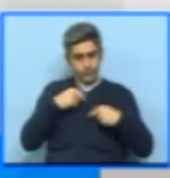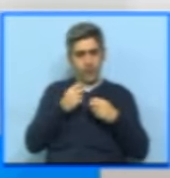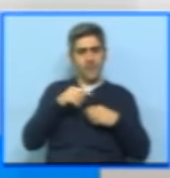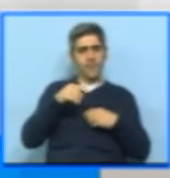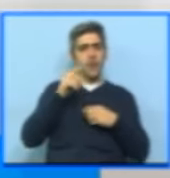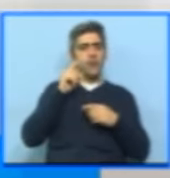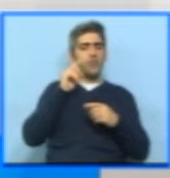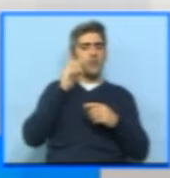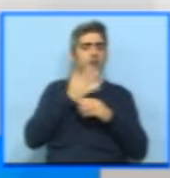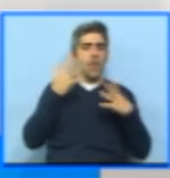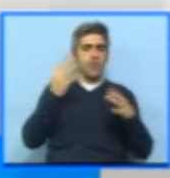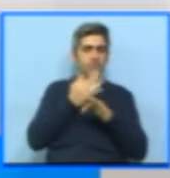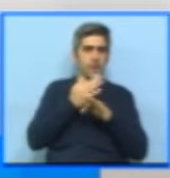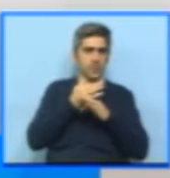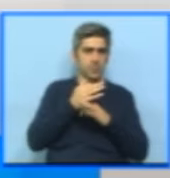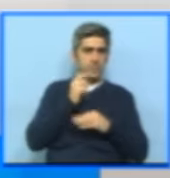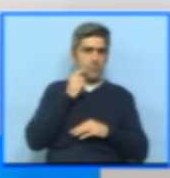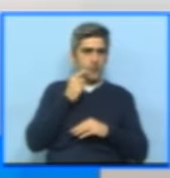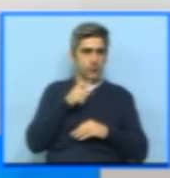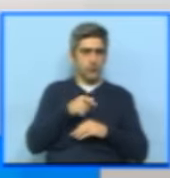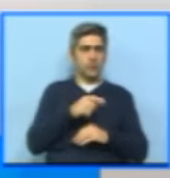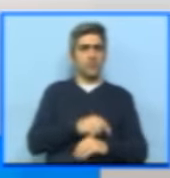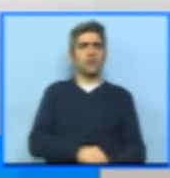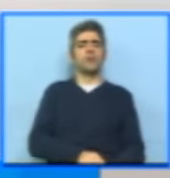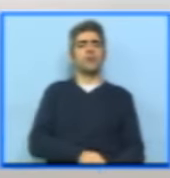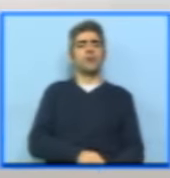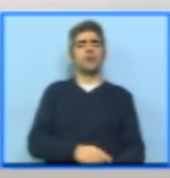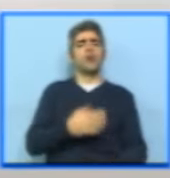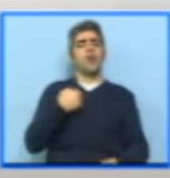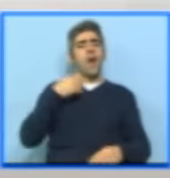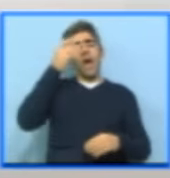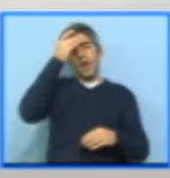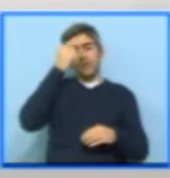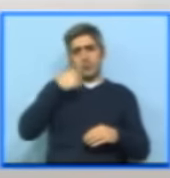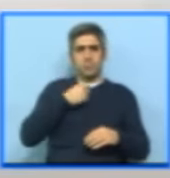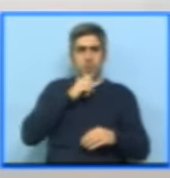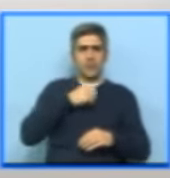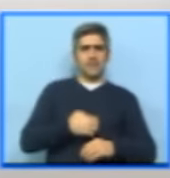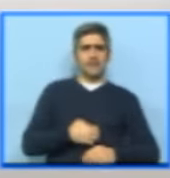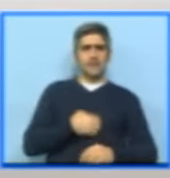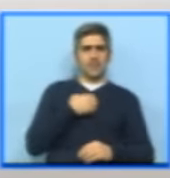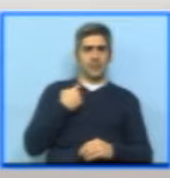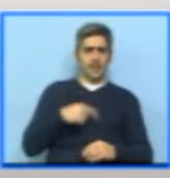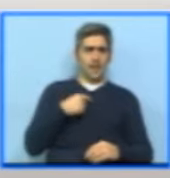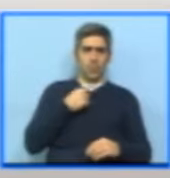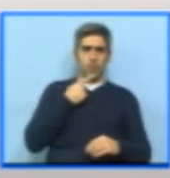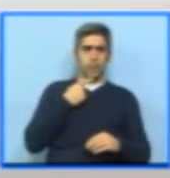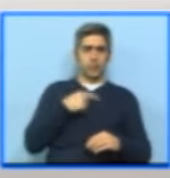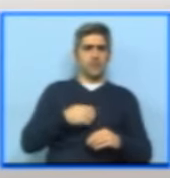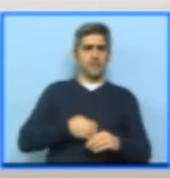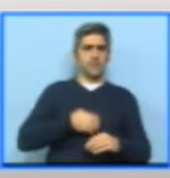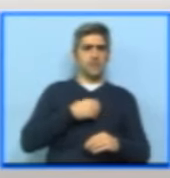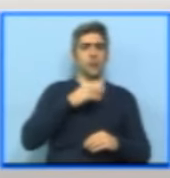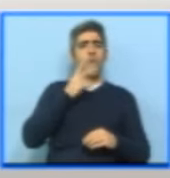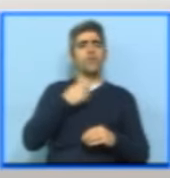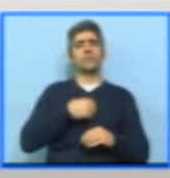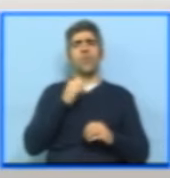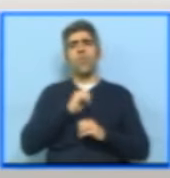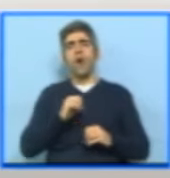como o Advento ou a Quaresma. Eu acho que podem ter muito sentido. Também podem não ter sentido nenhum. Quer dizer, se a gente